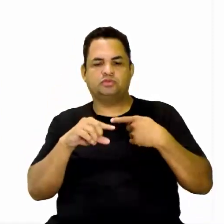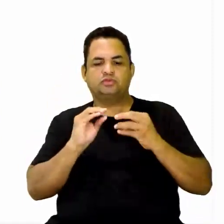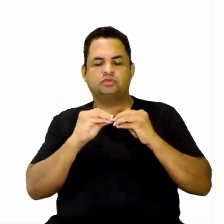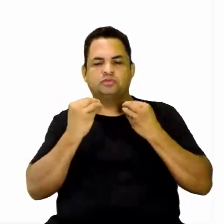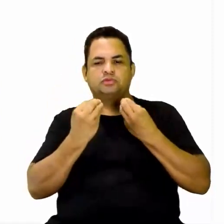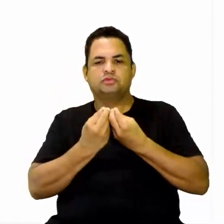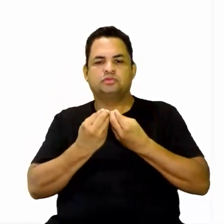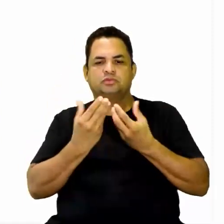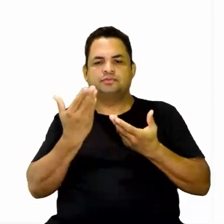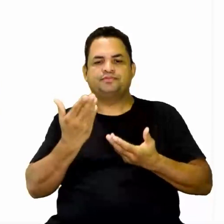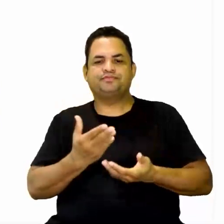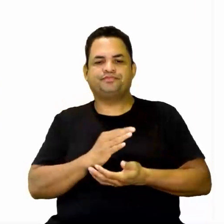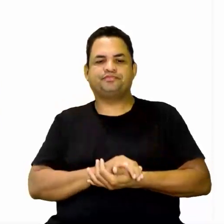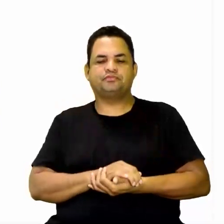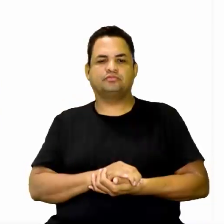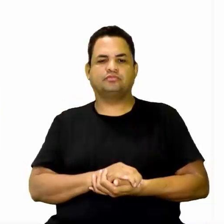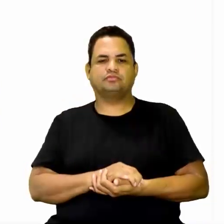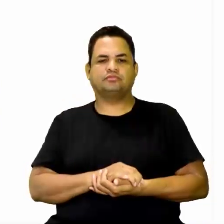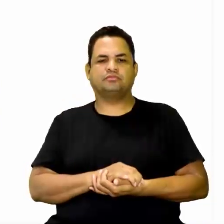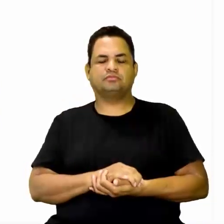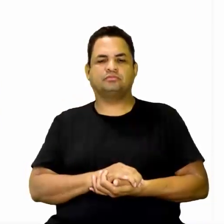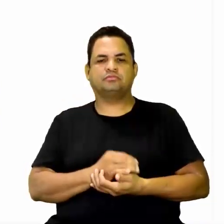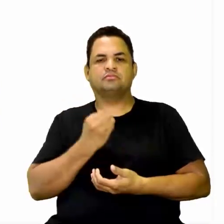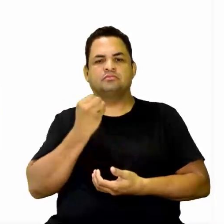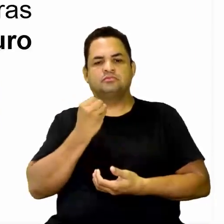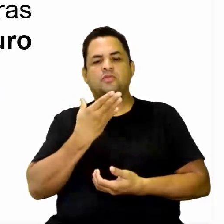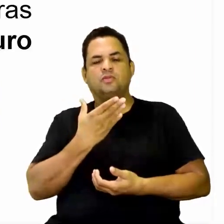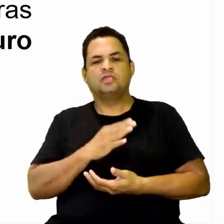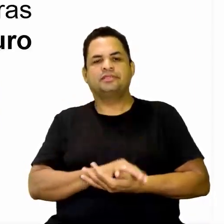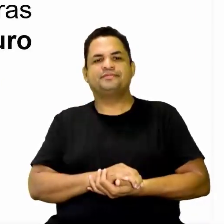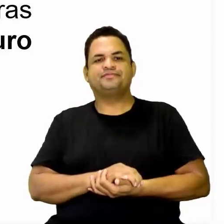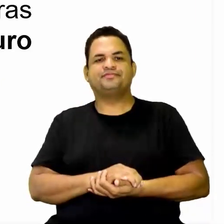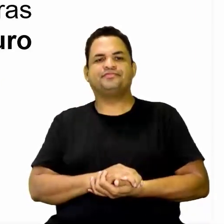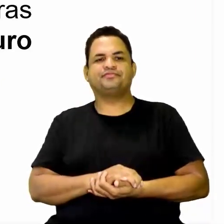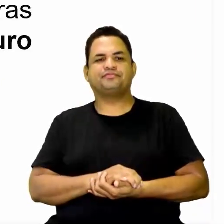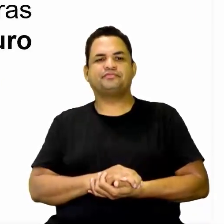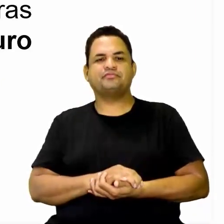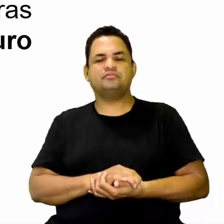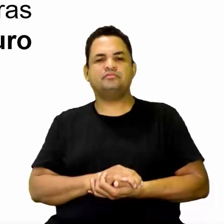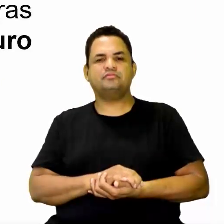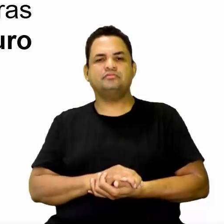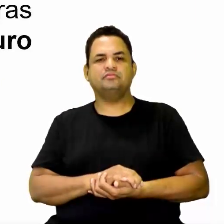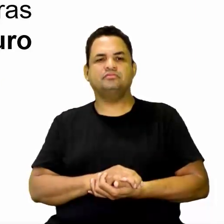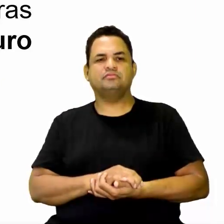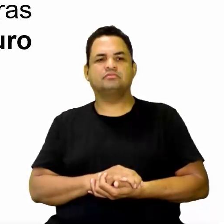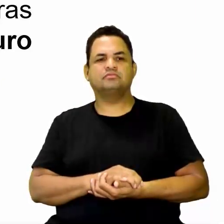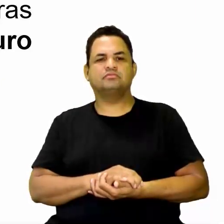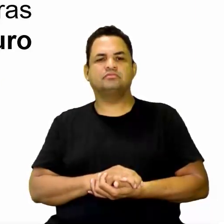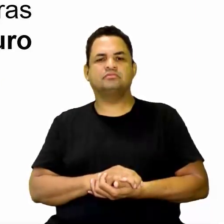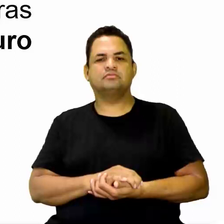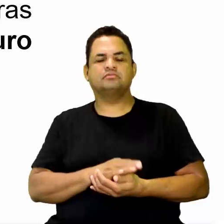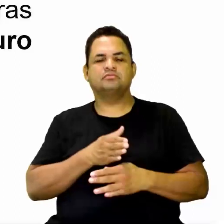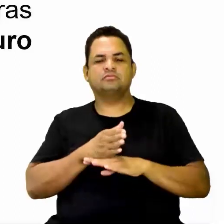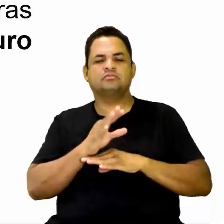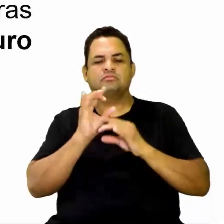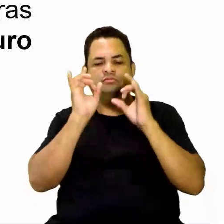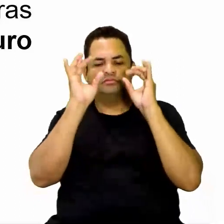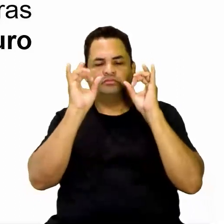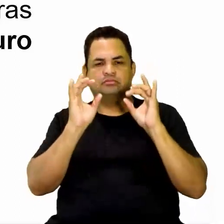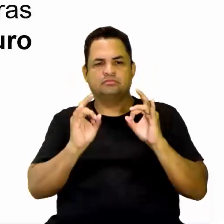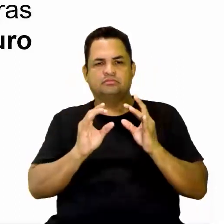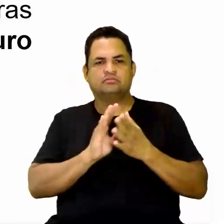vê algo diferente. Tudo bem assim? Para isso, vamos entrar em detalhes sobre